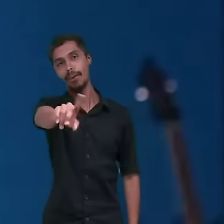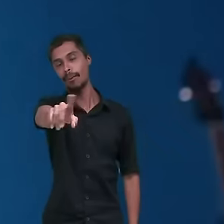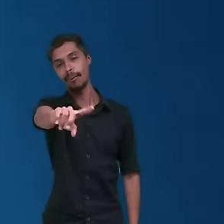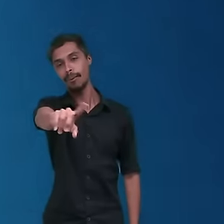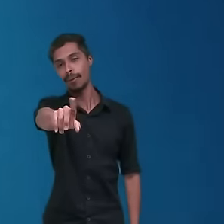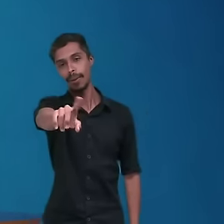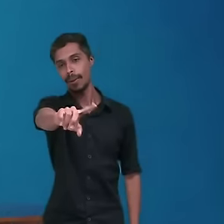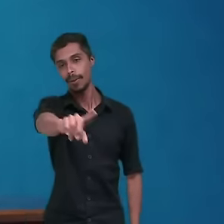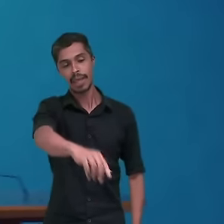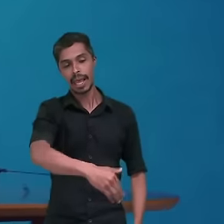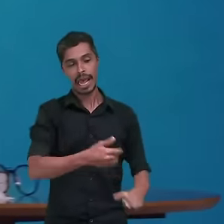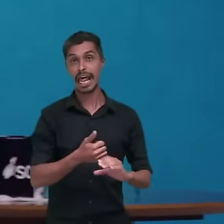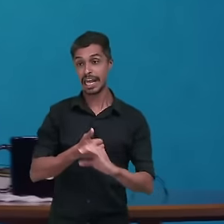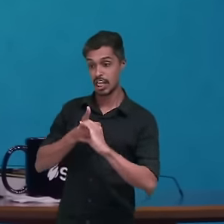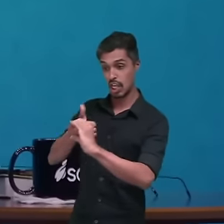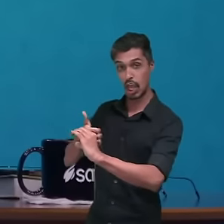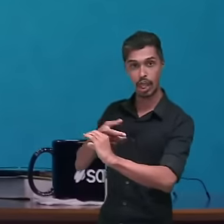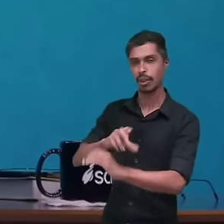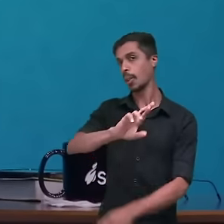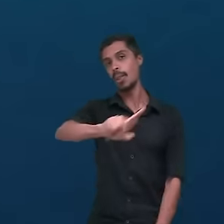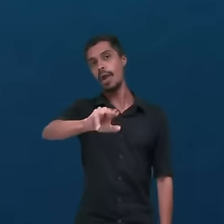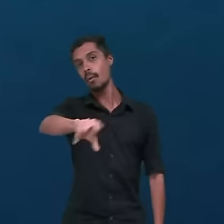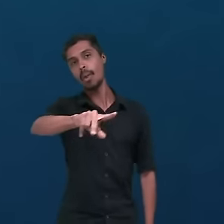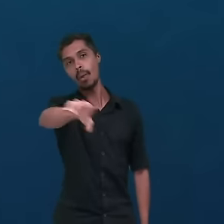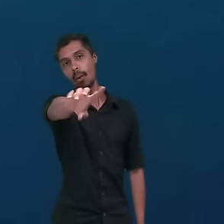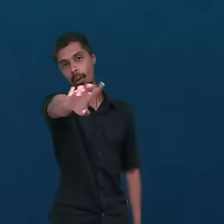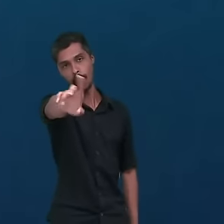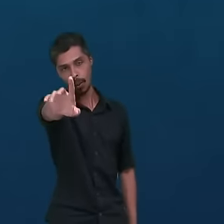Ela não é crente.